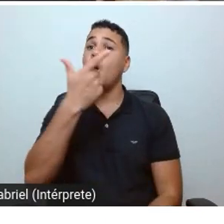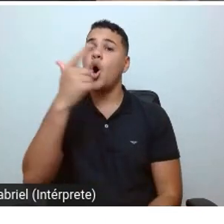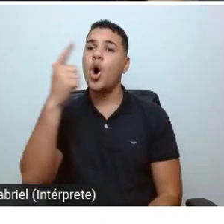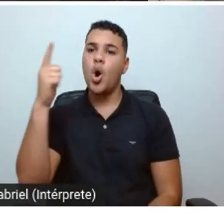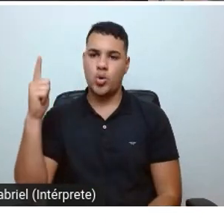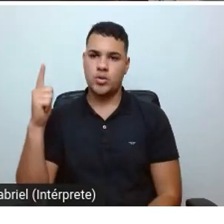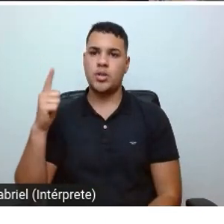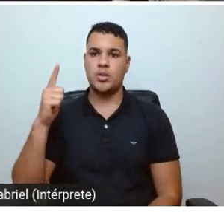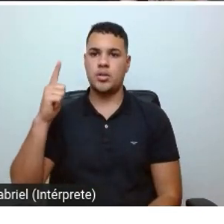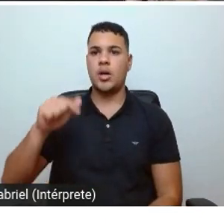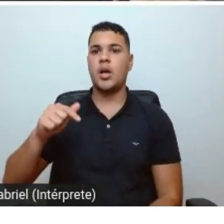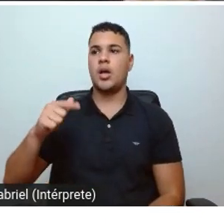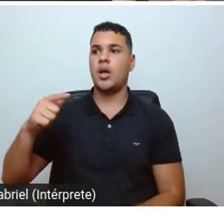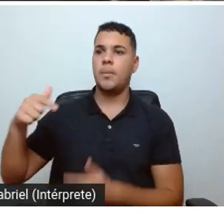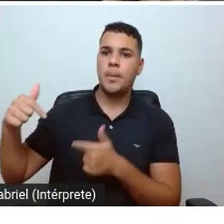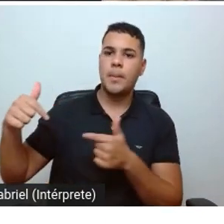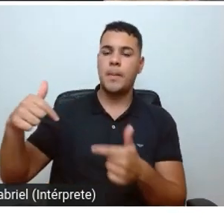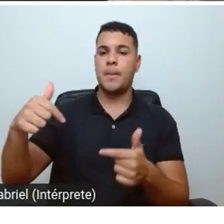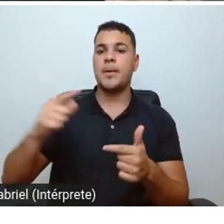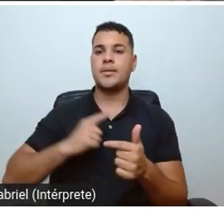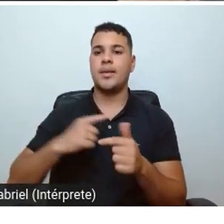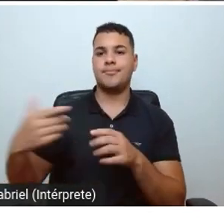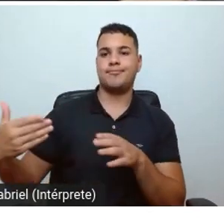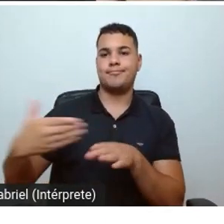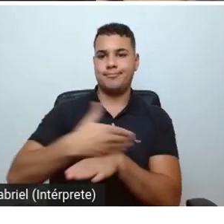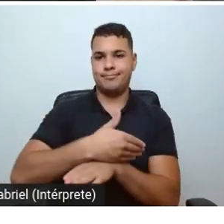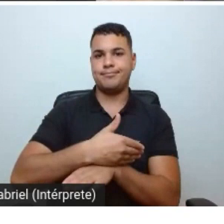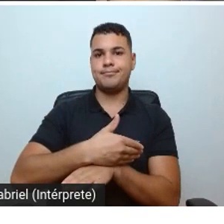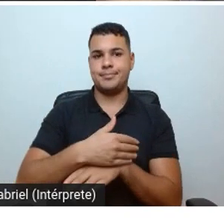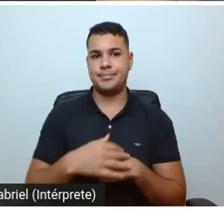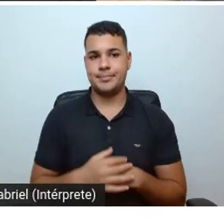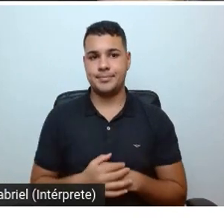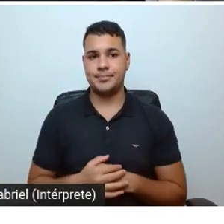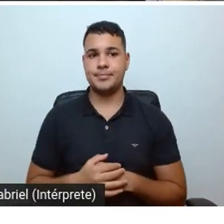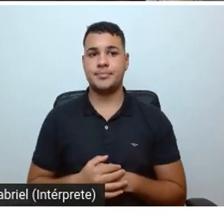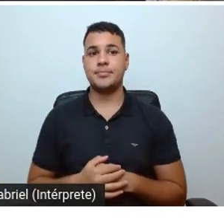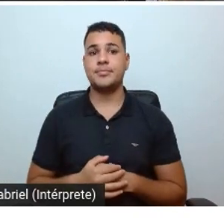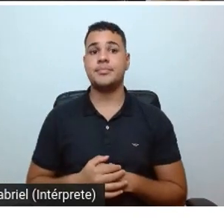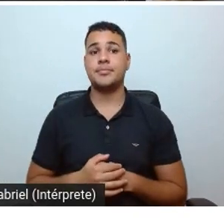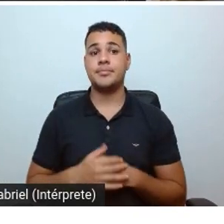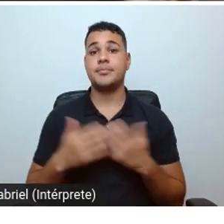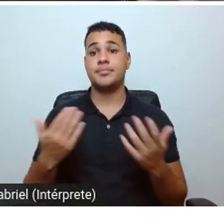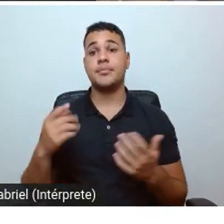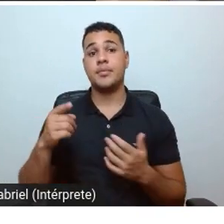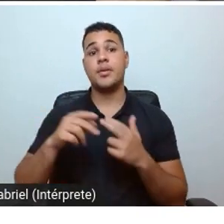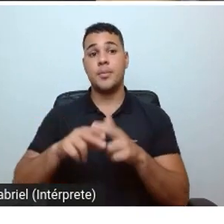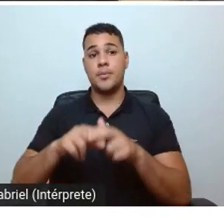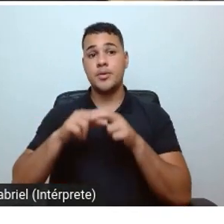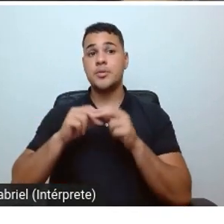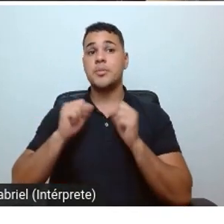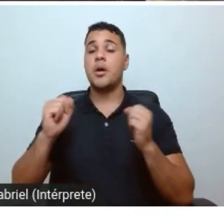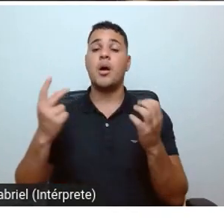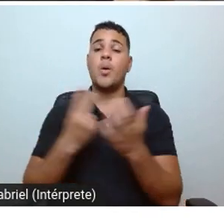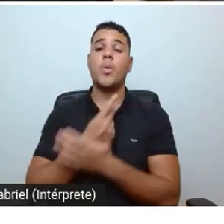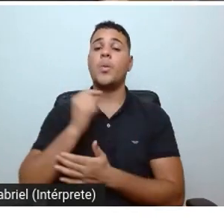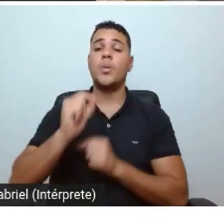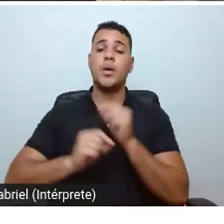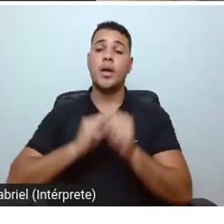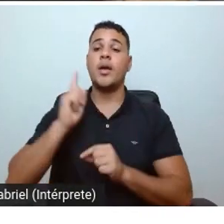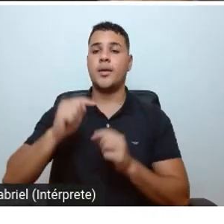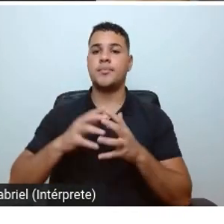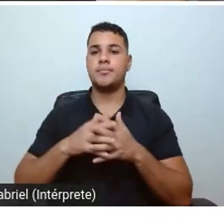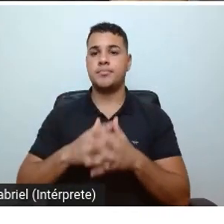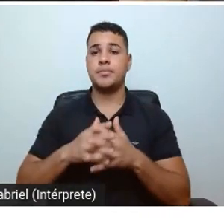deveria ter sido classificado com aquela intenção foi classificado como uma outra, sinal que ela está fraca. Então, precisa reforçar